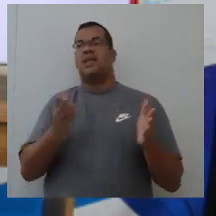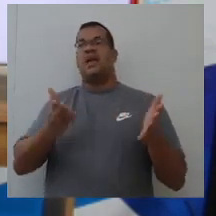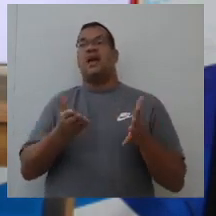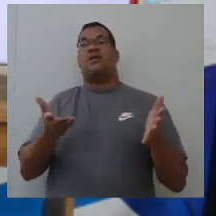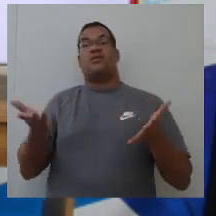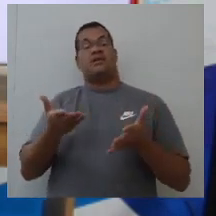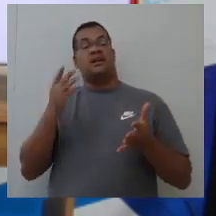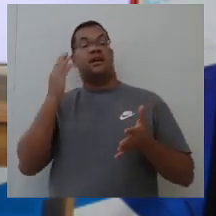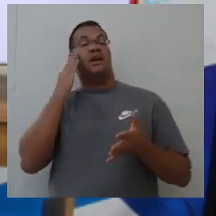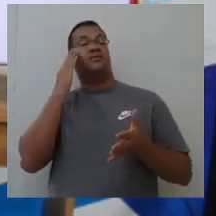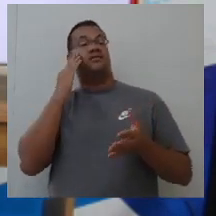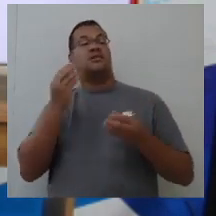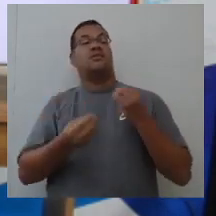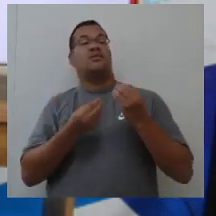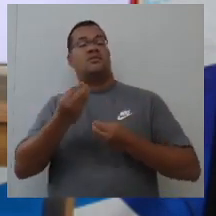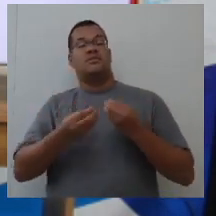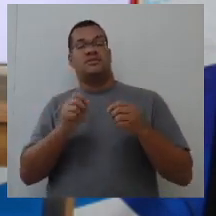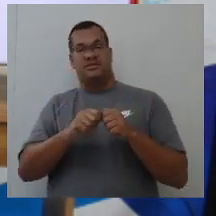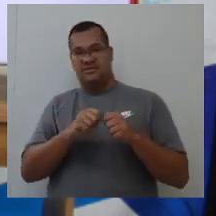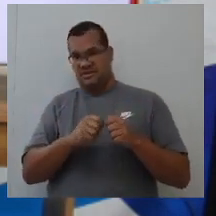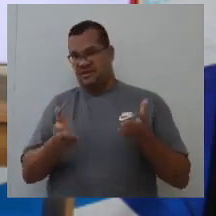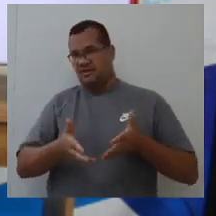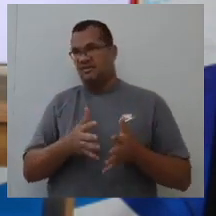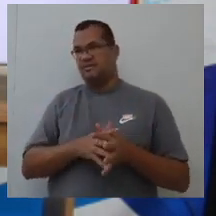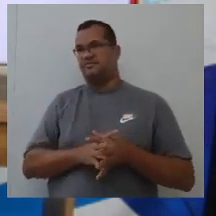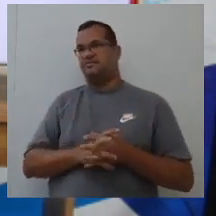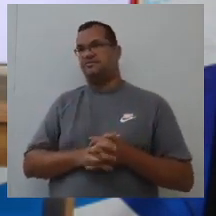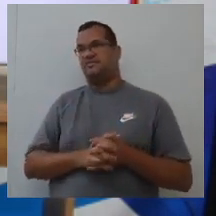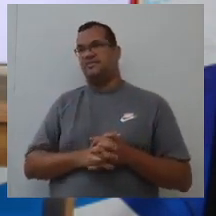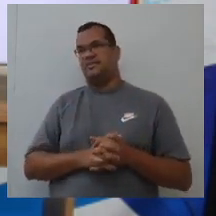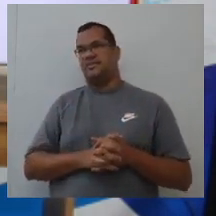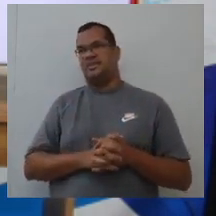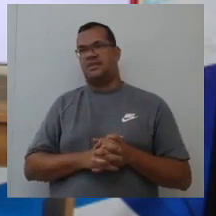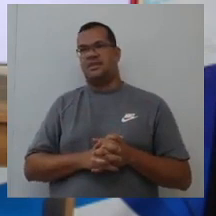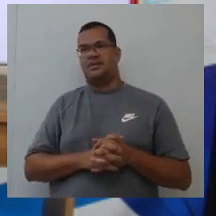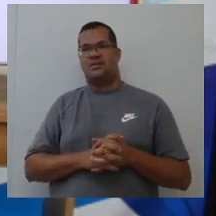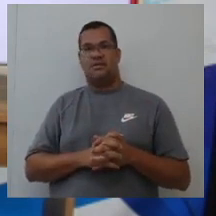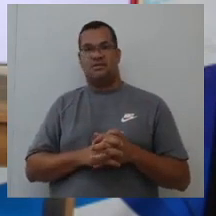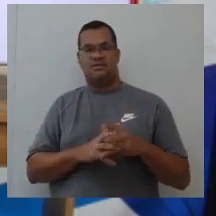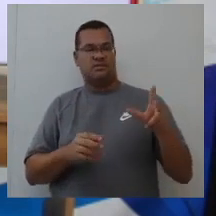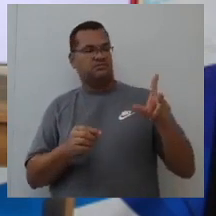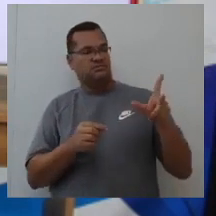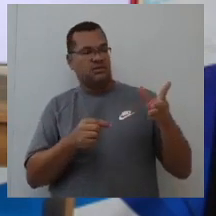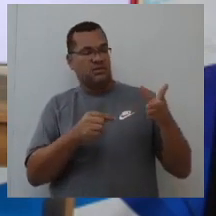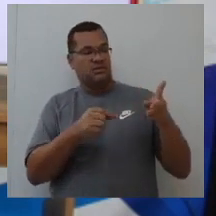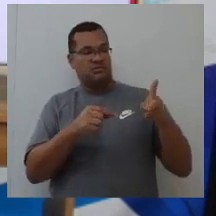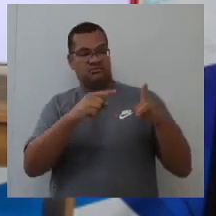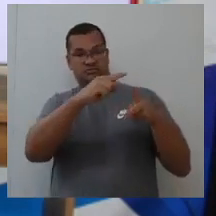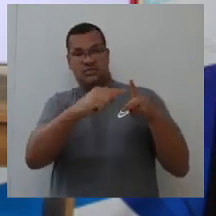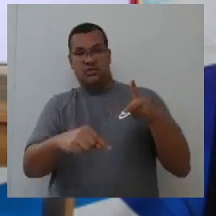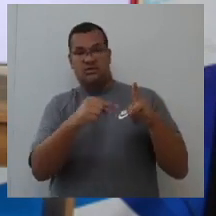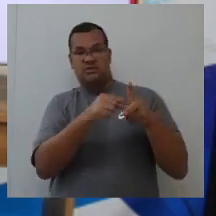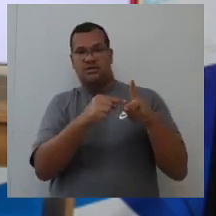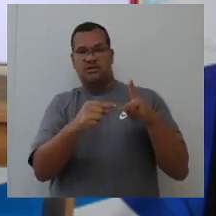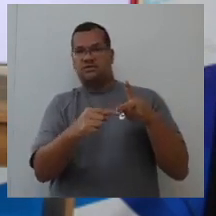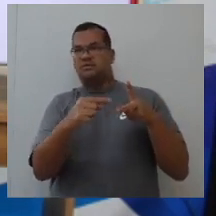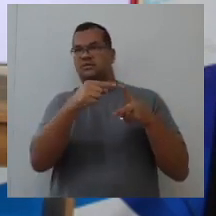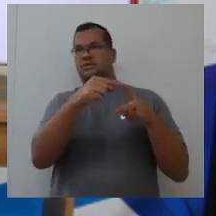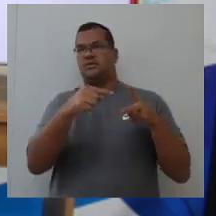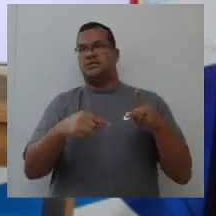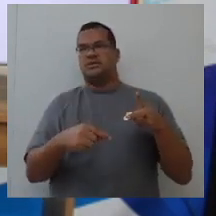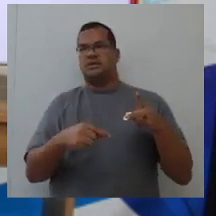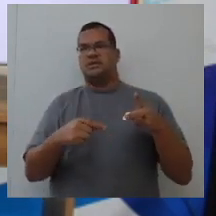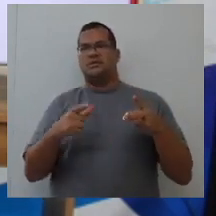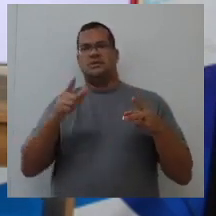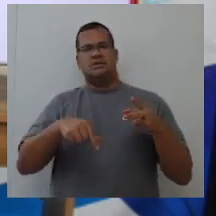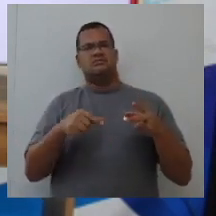agora, professor, como é que você vai se sair dessa. Cara, vê os vértices aqui, ó. Tá vendo aqui? Tem tudo a ver com o